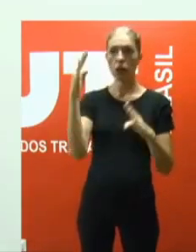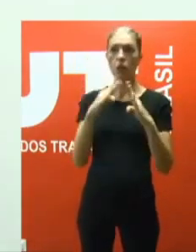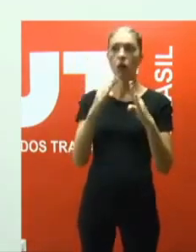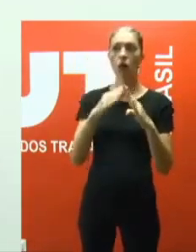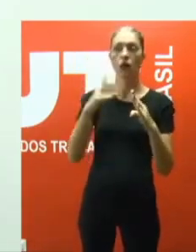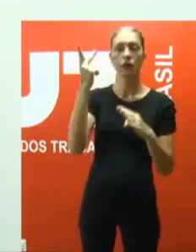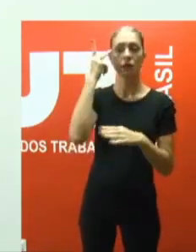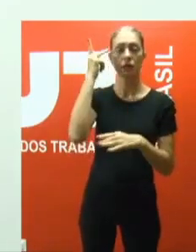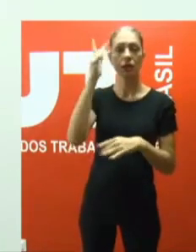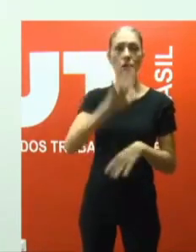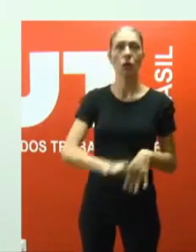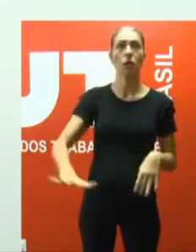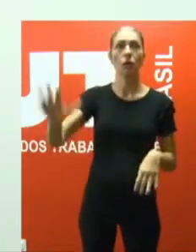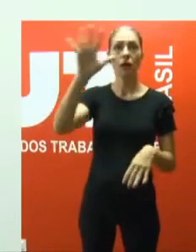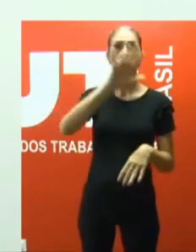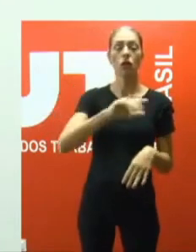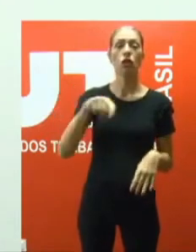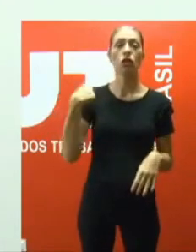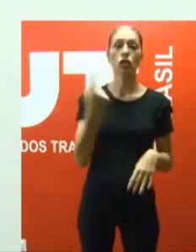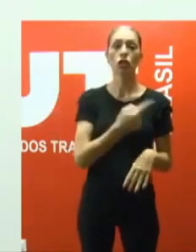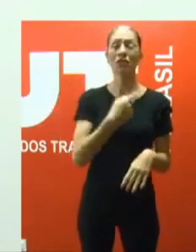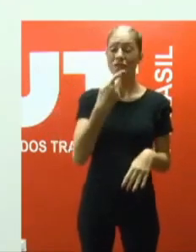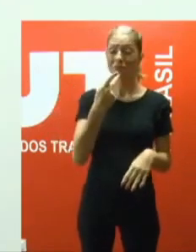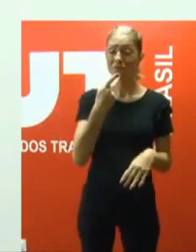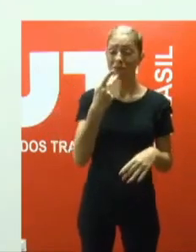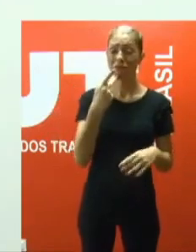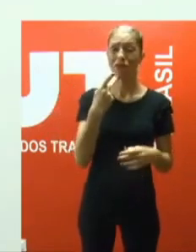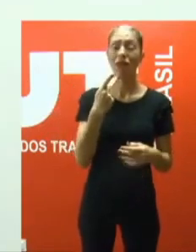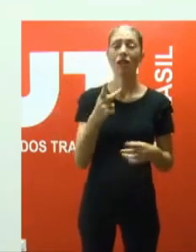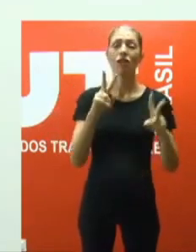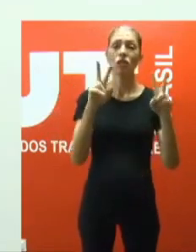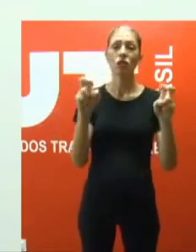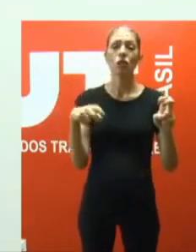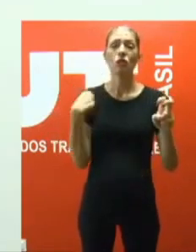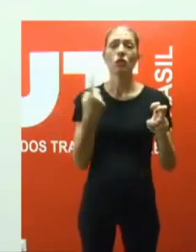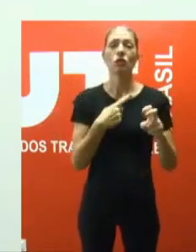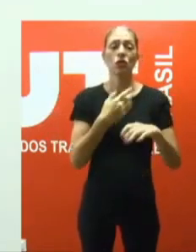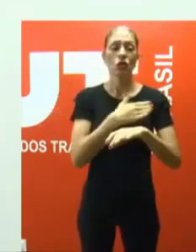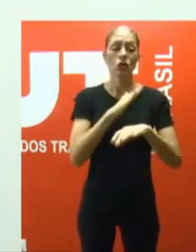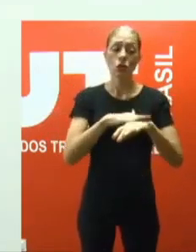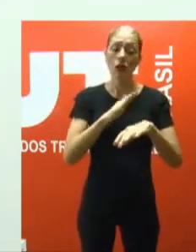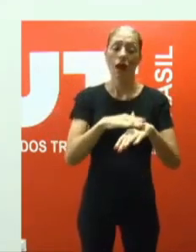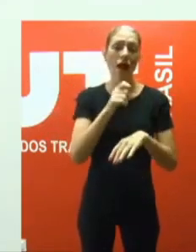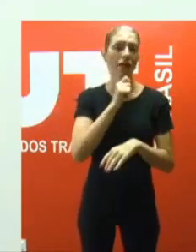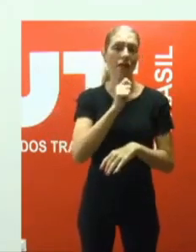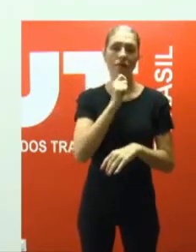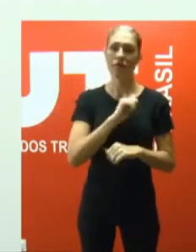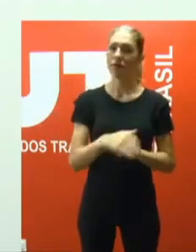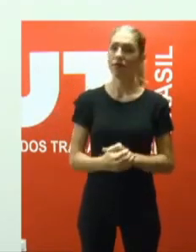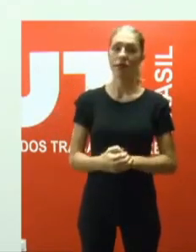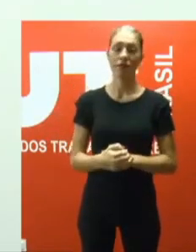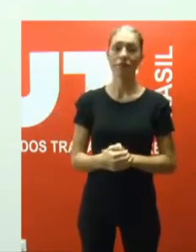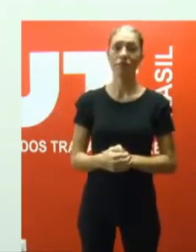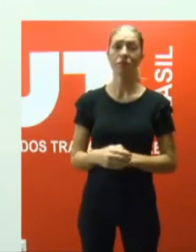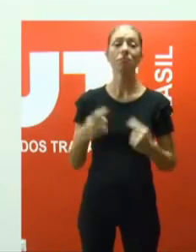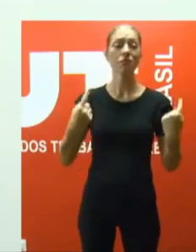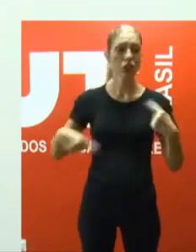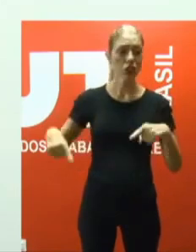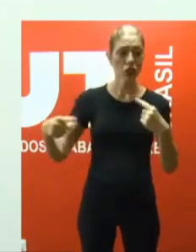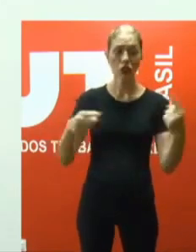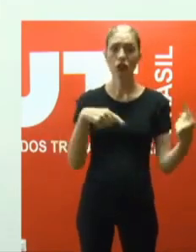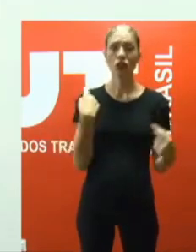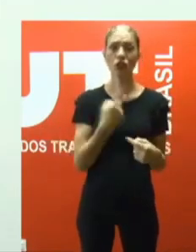Bem, então, veja, nós vamos ter que fazer, coisa que nós não fizemos ainda. Tá?